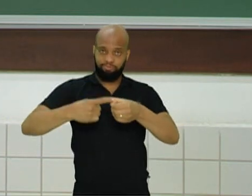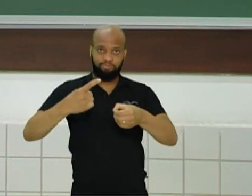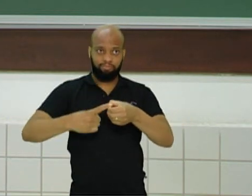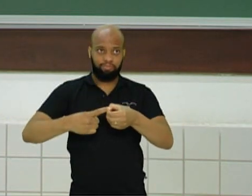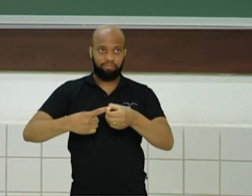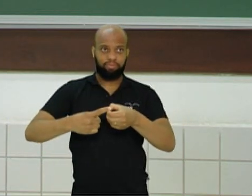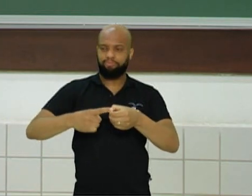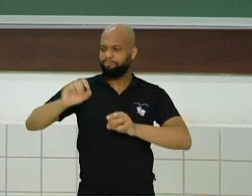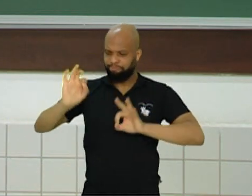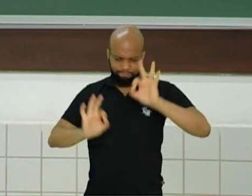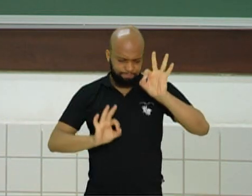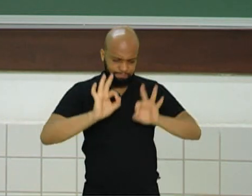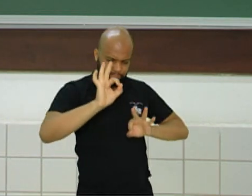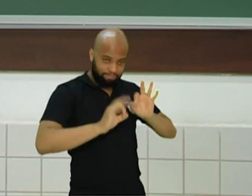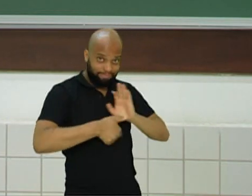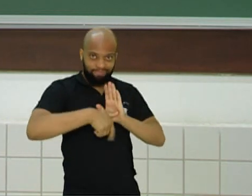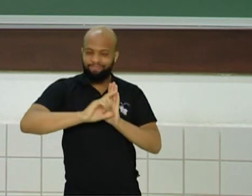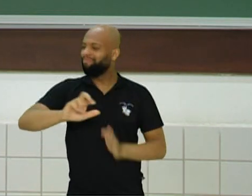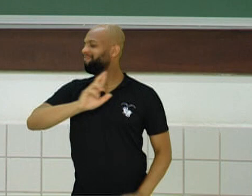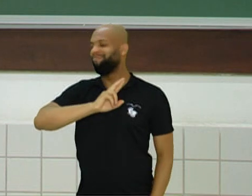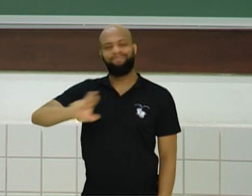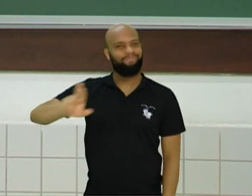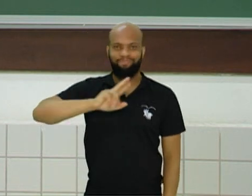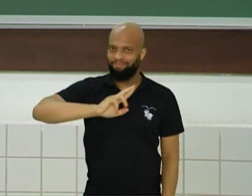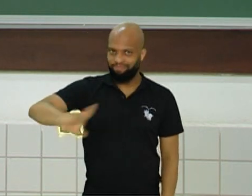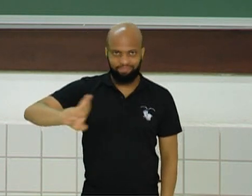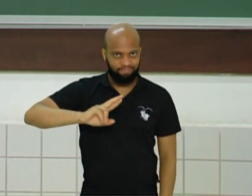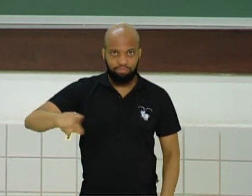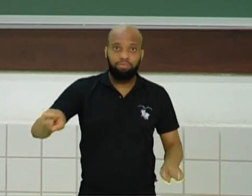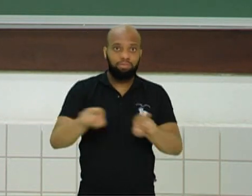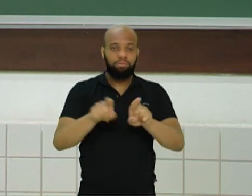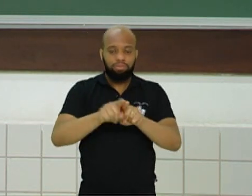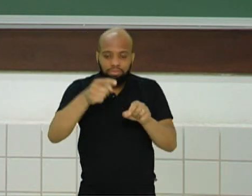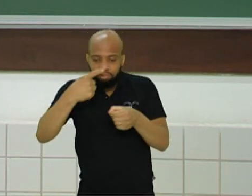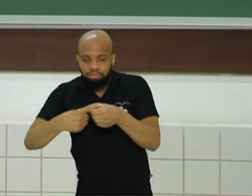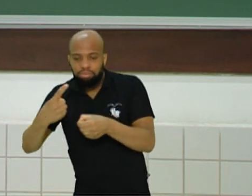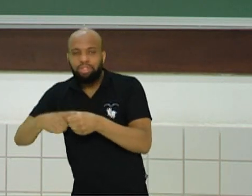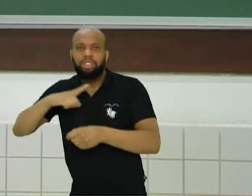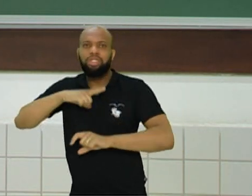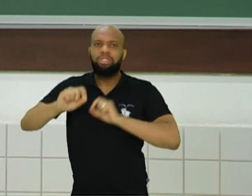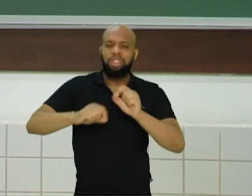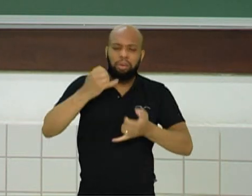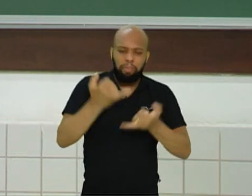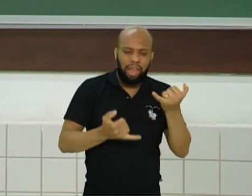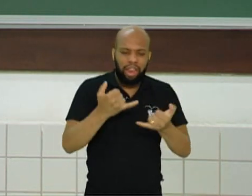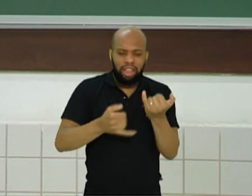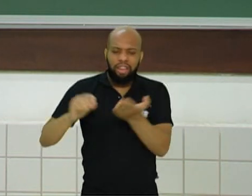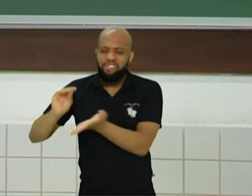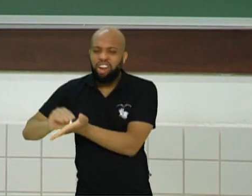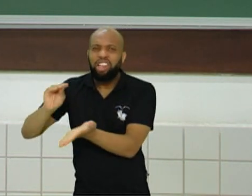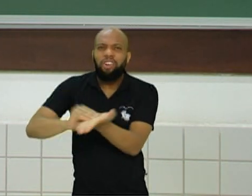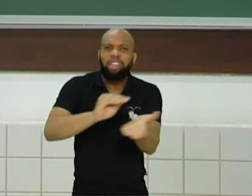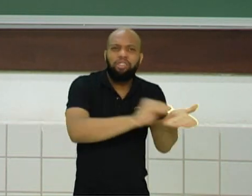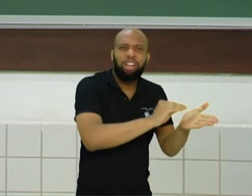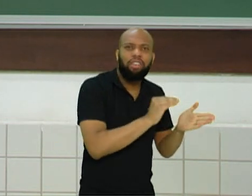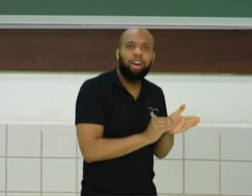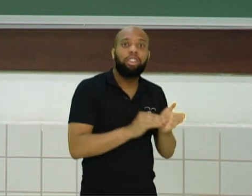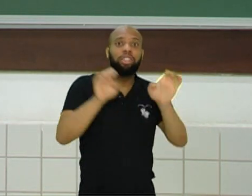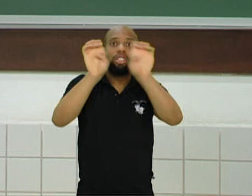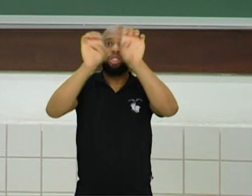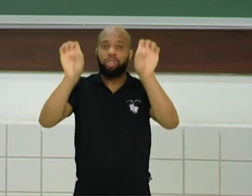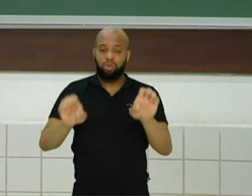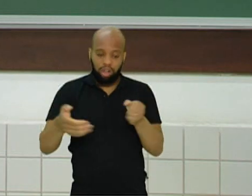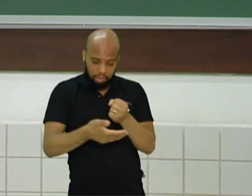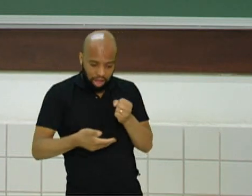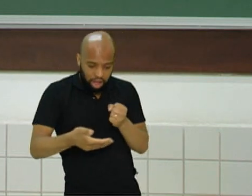é planejada muitas vezes, né, a cidade ela sofre ali com a deficiência da infraestrutura